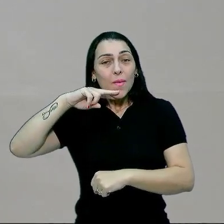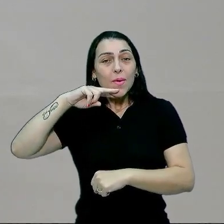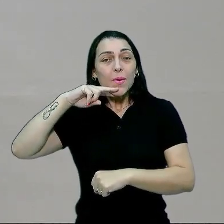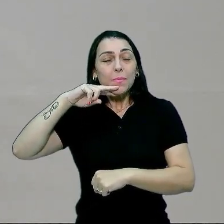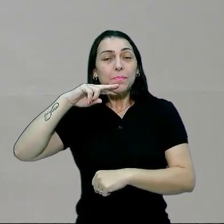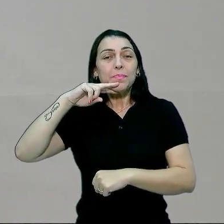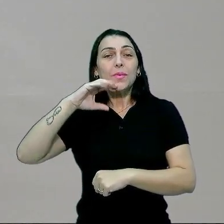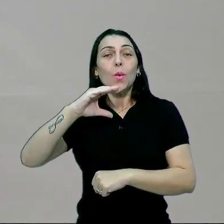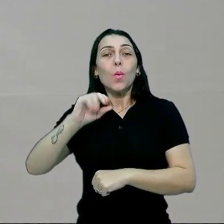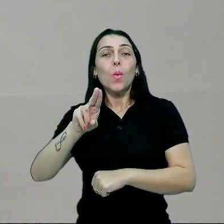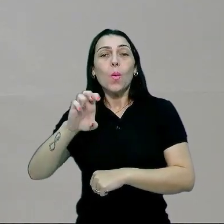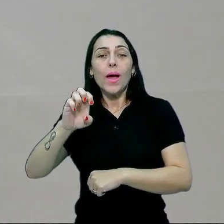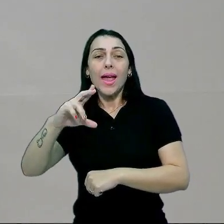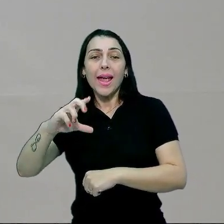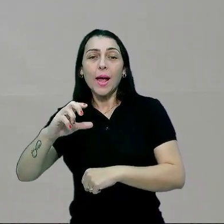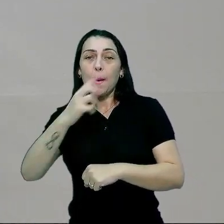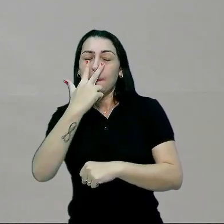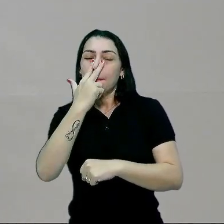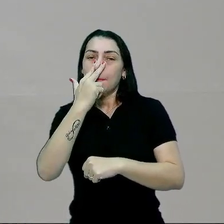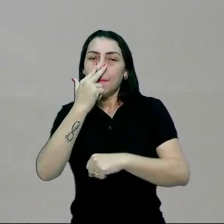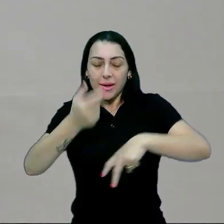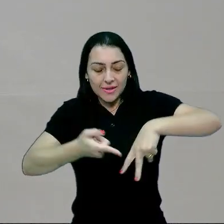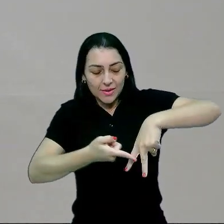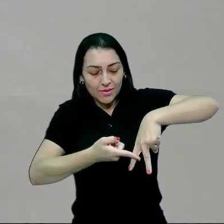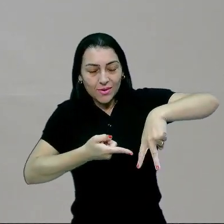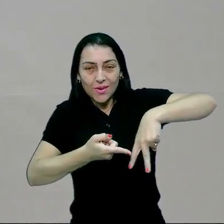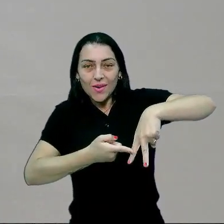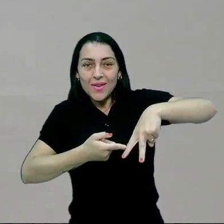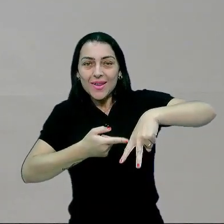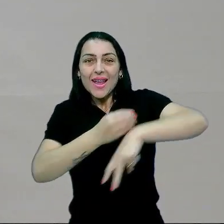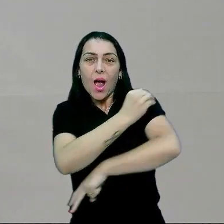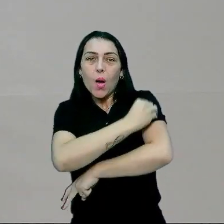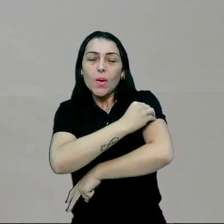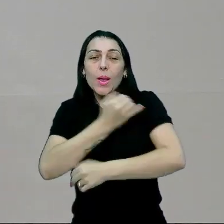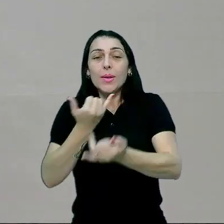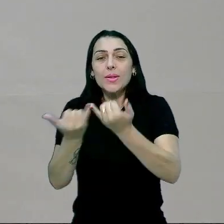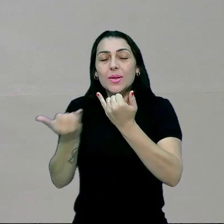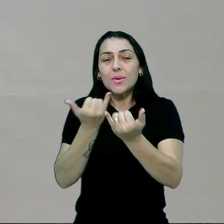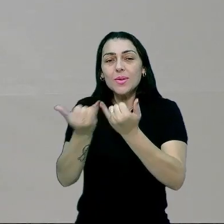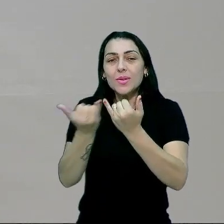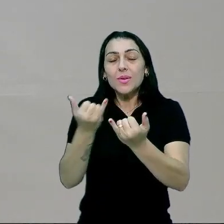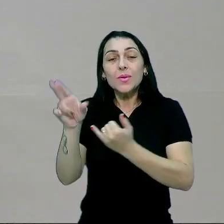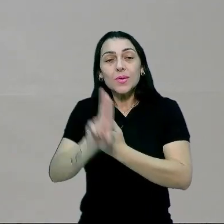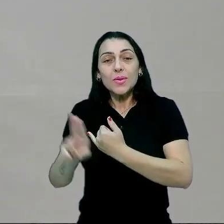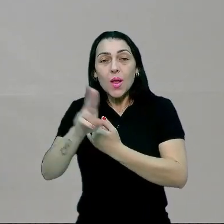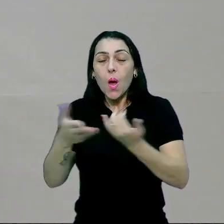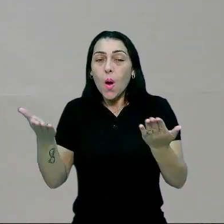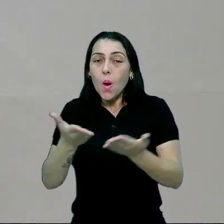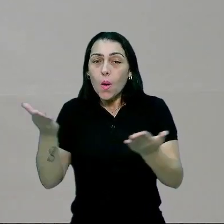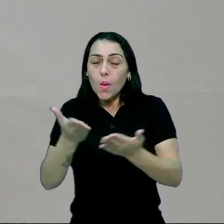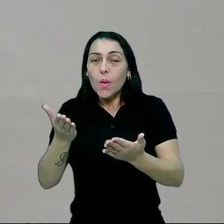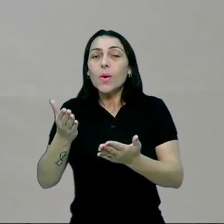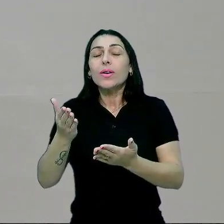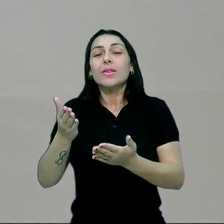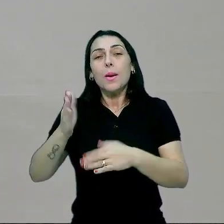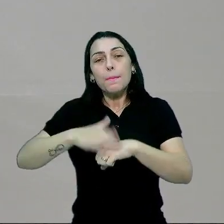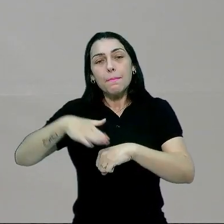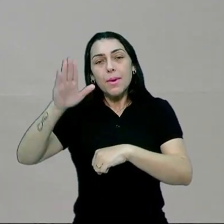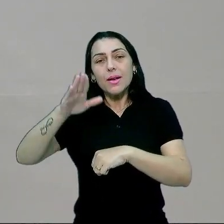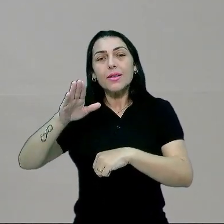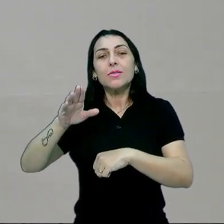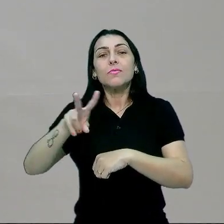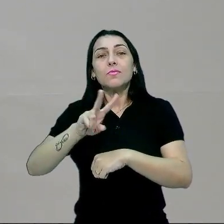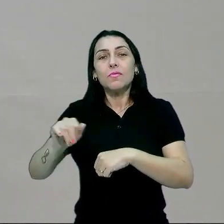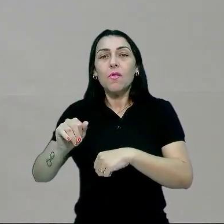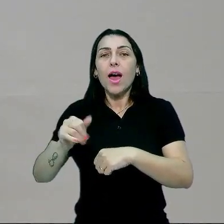chamava cueca, era uma espécie de short que era de algodão e muito semelhante àqueles que a gente utiliza hoje, muito mais para quando